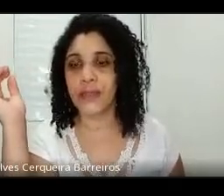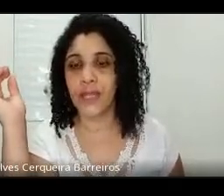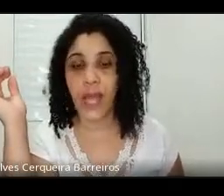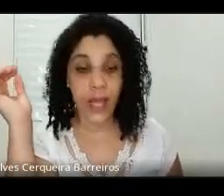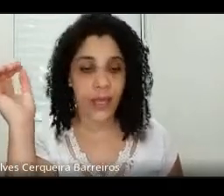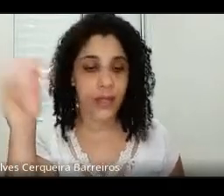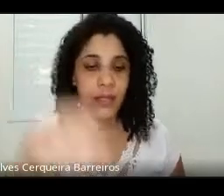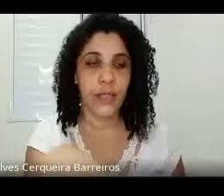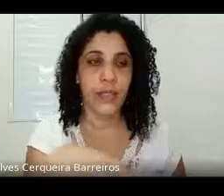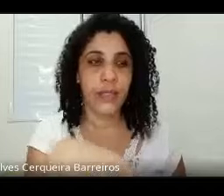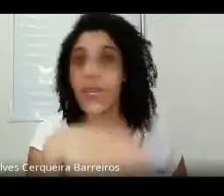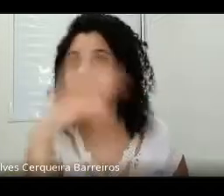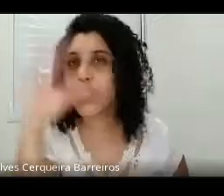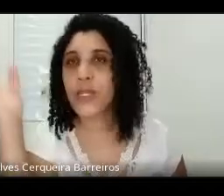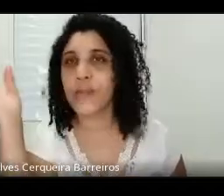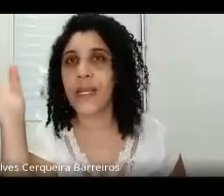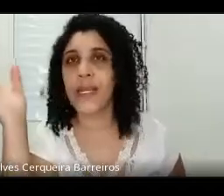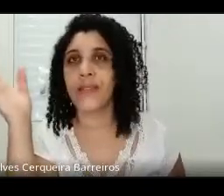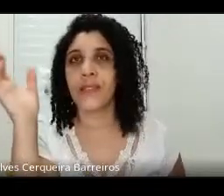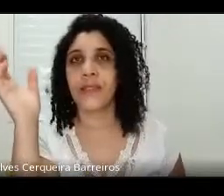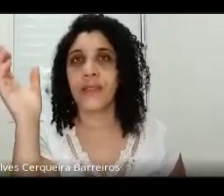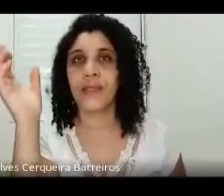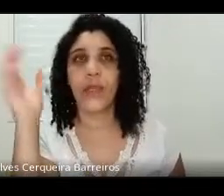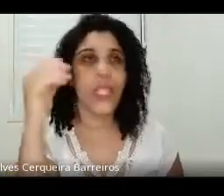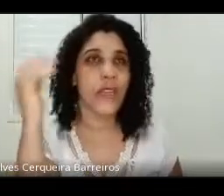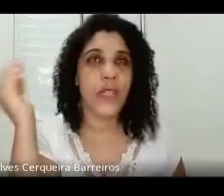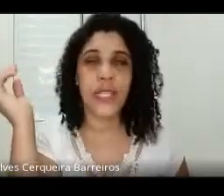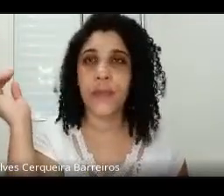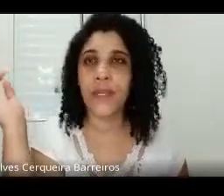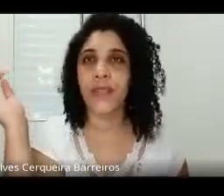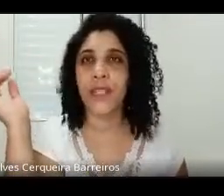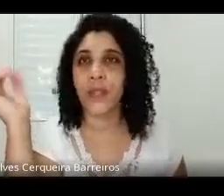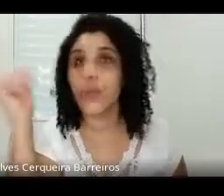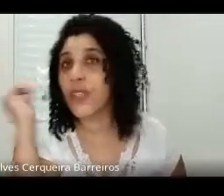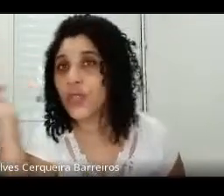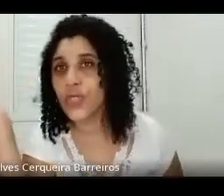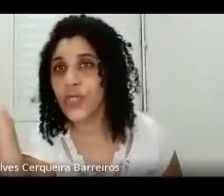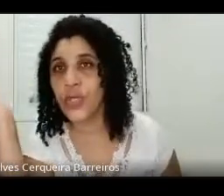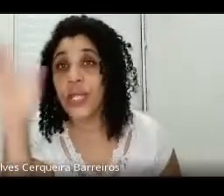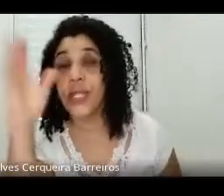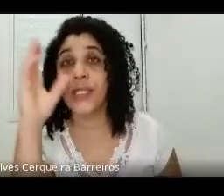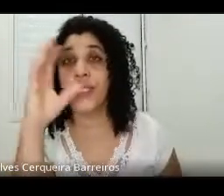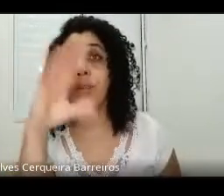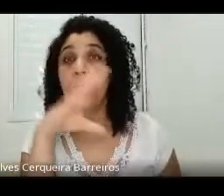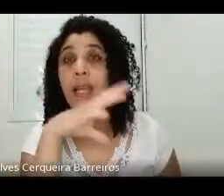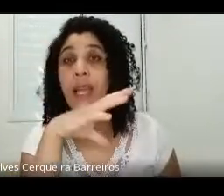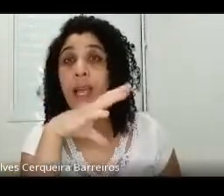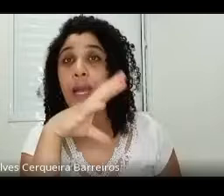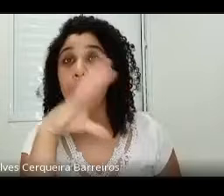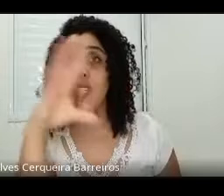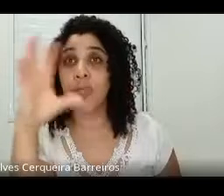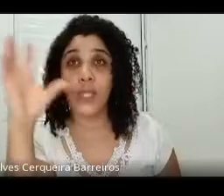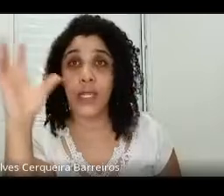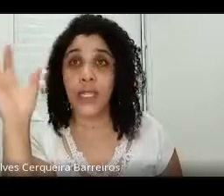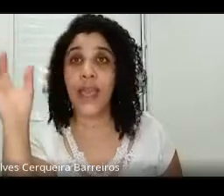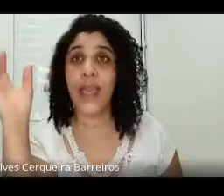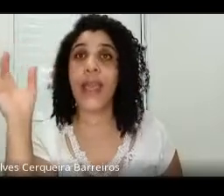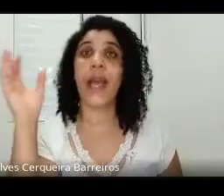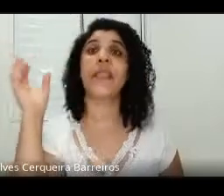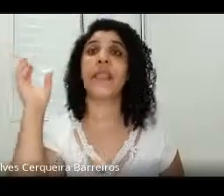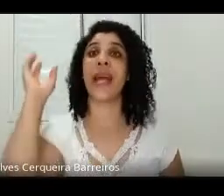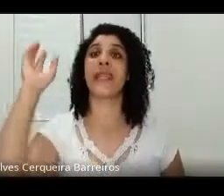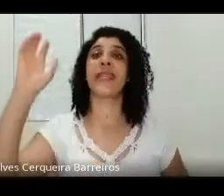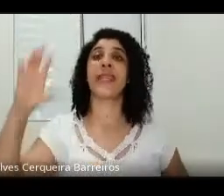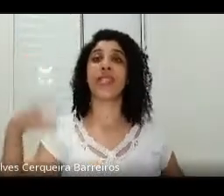né? Ah, quem inventou essa palavra? Quando ela foi usada a primeira vez? Como foi que surgiu? Então, é uma questão que